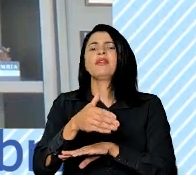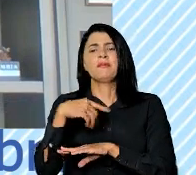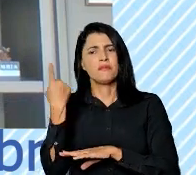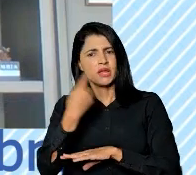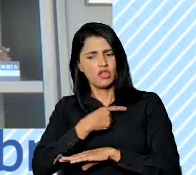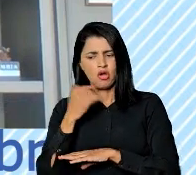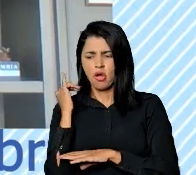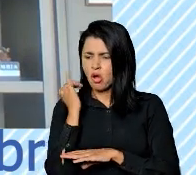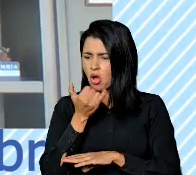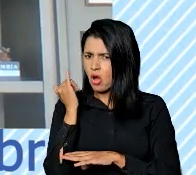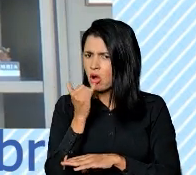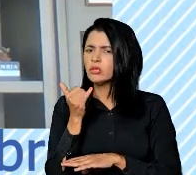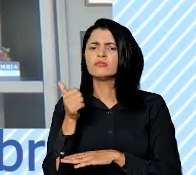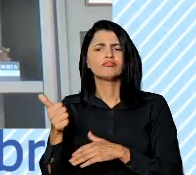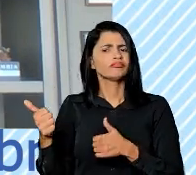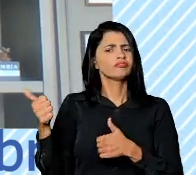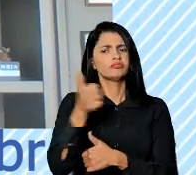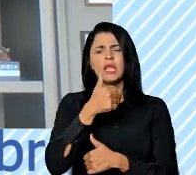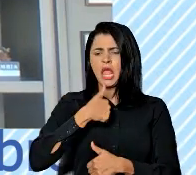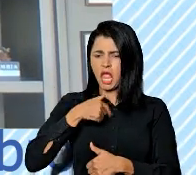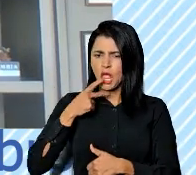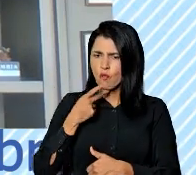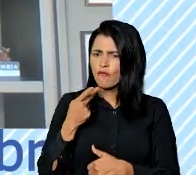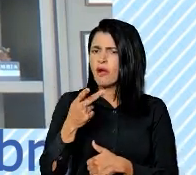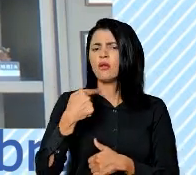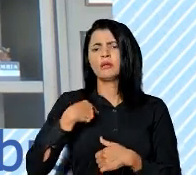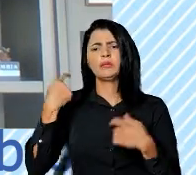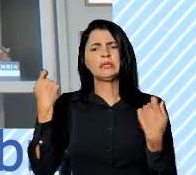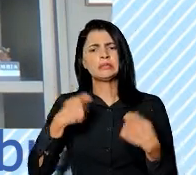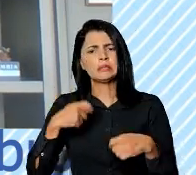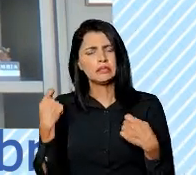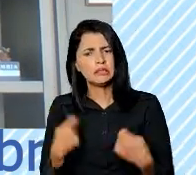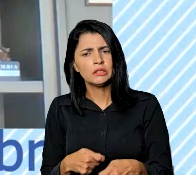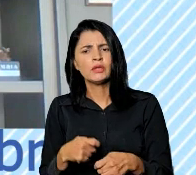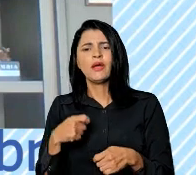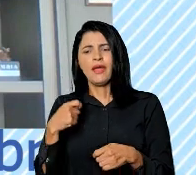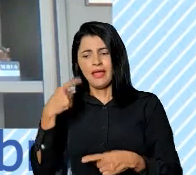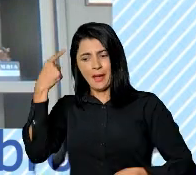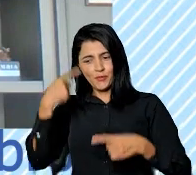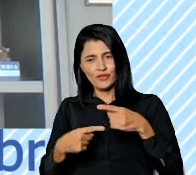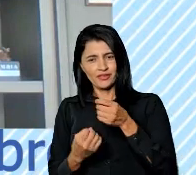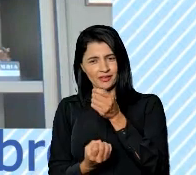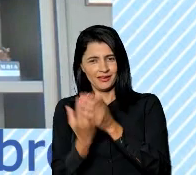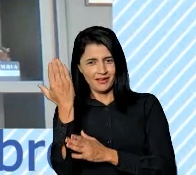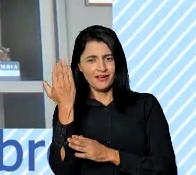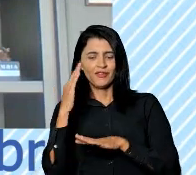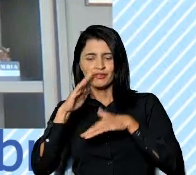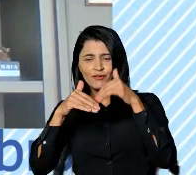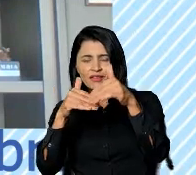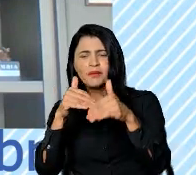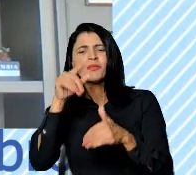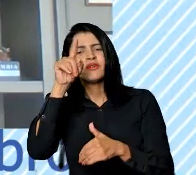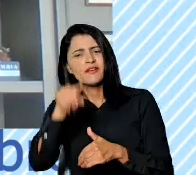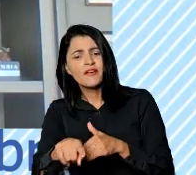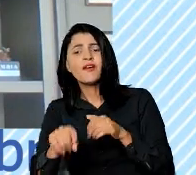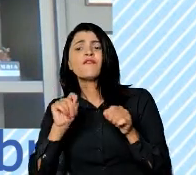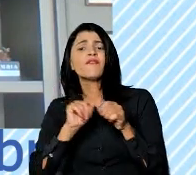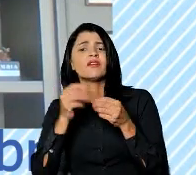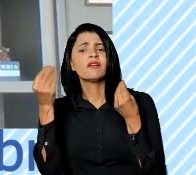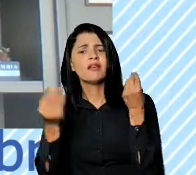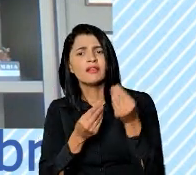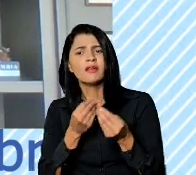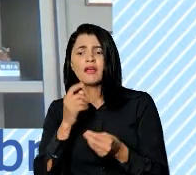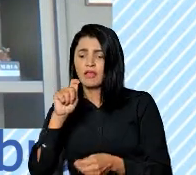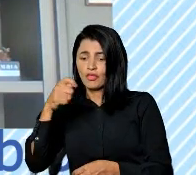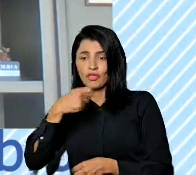sejam colocadas em primeiras pessoas, para que a política que nós estamos desenhando e desenvolvendo seja feita através de